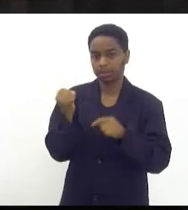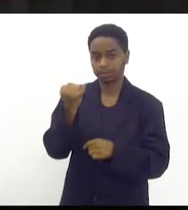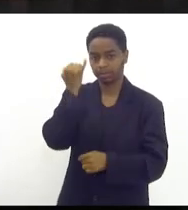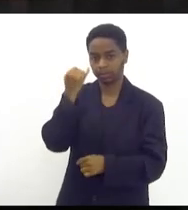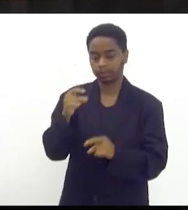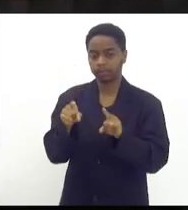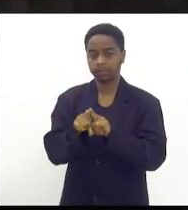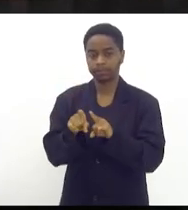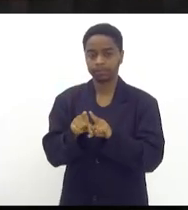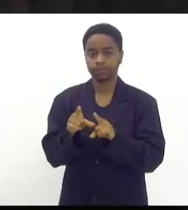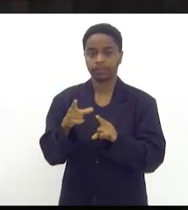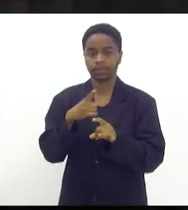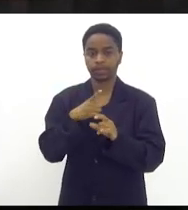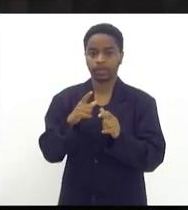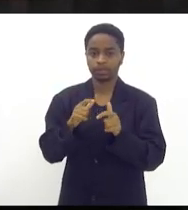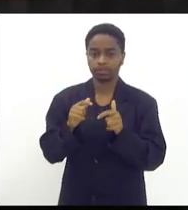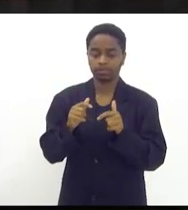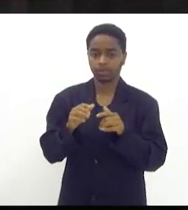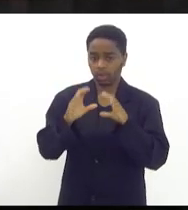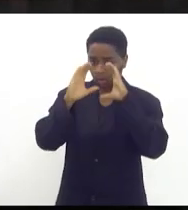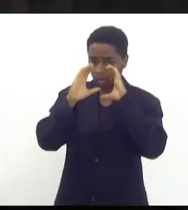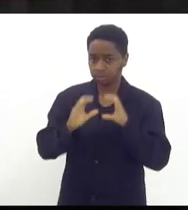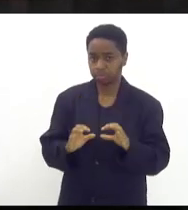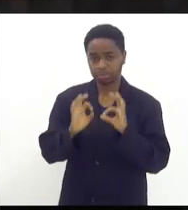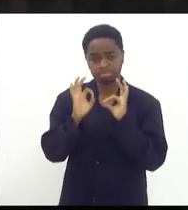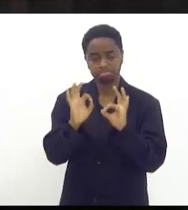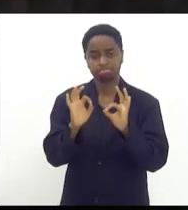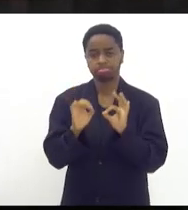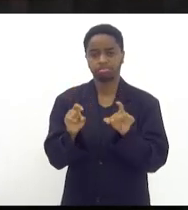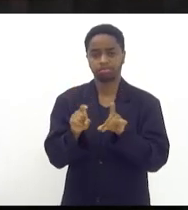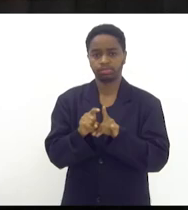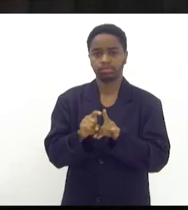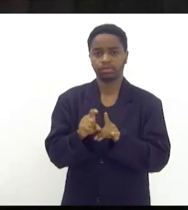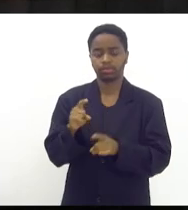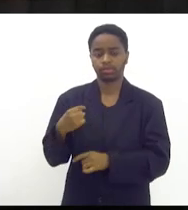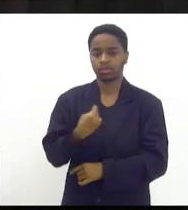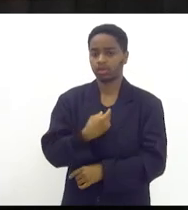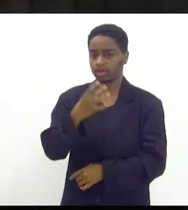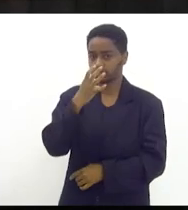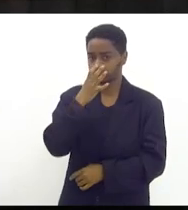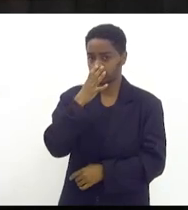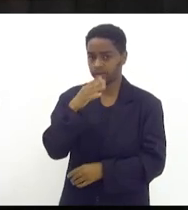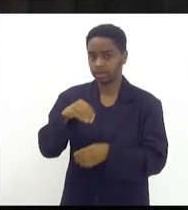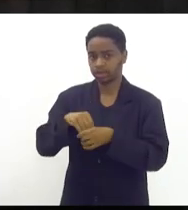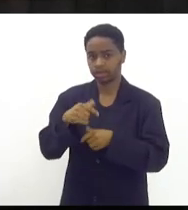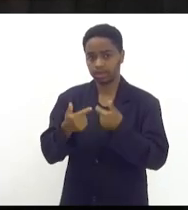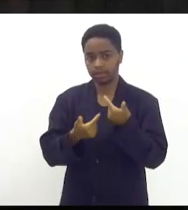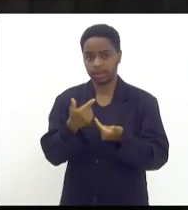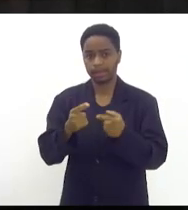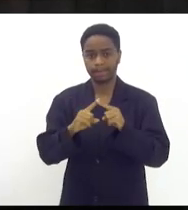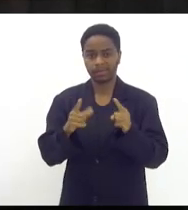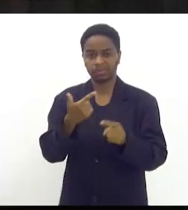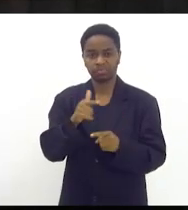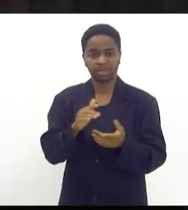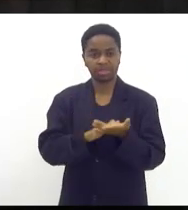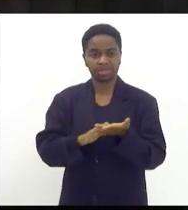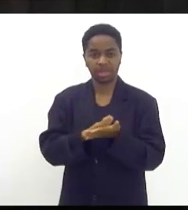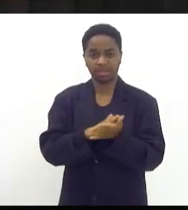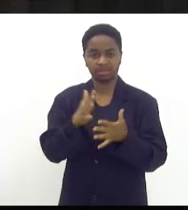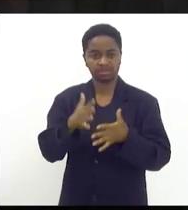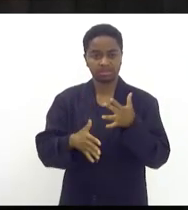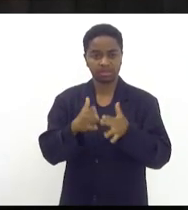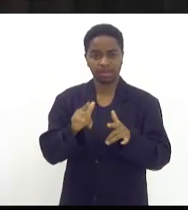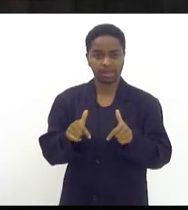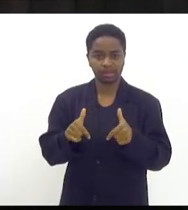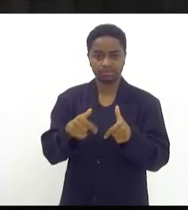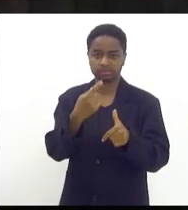conduta ilibada, é uma pessoa admirável por toda a corporação, não tem nada que desabone a sua conduta em todos os